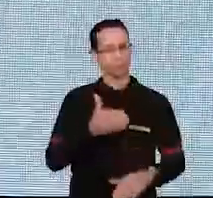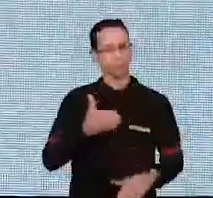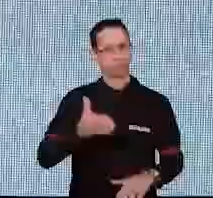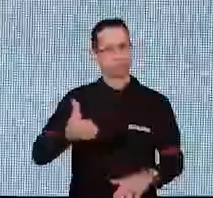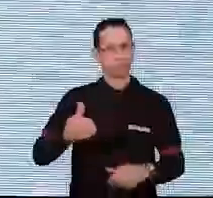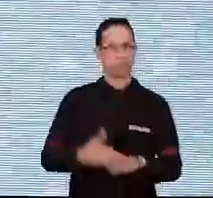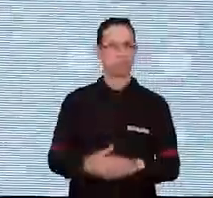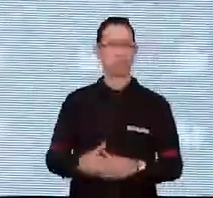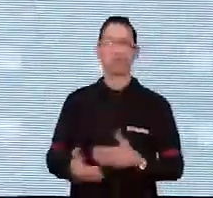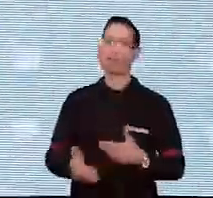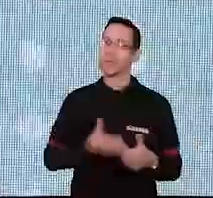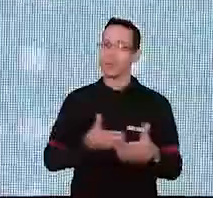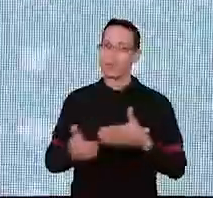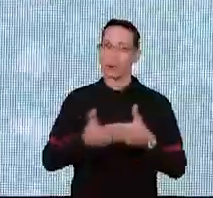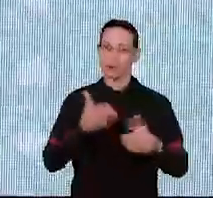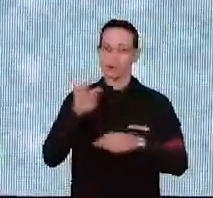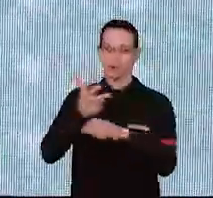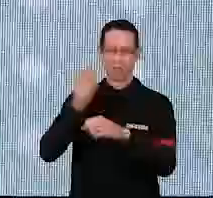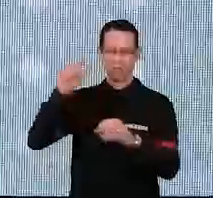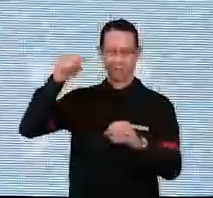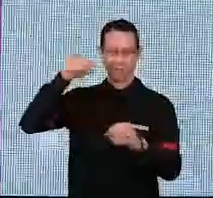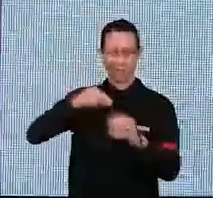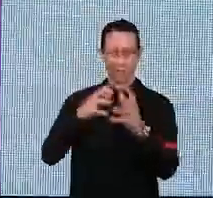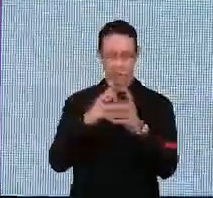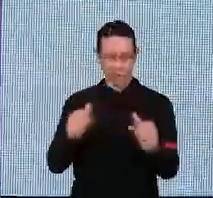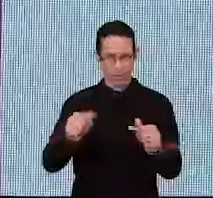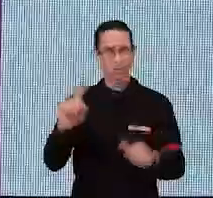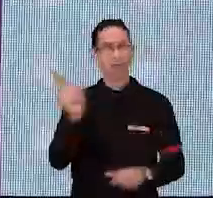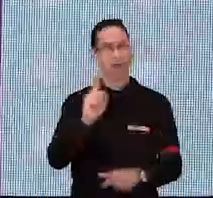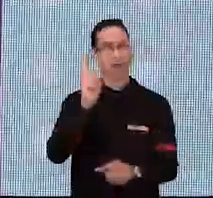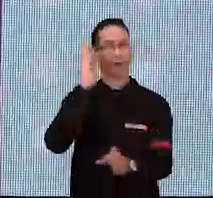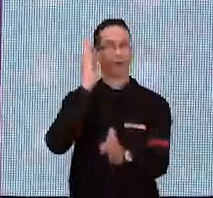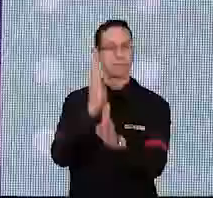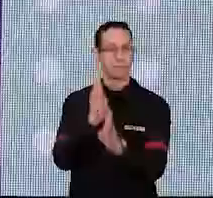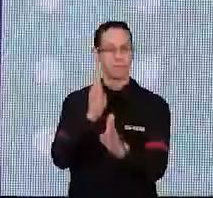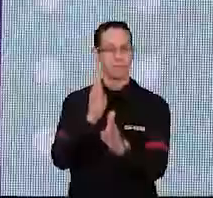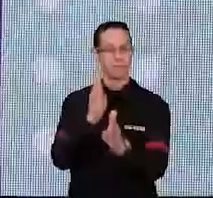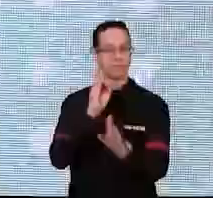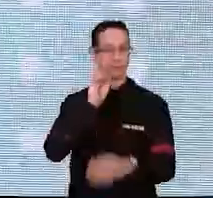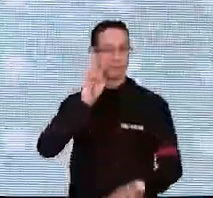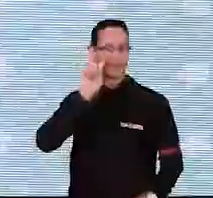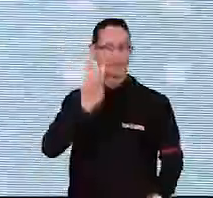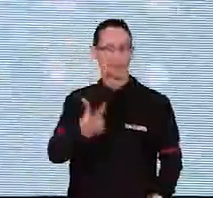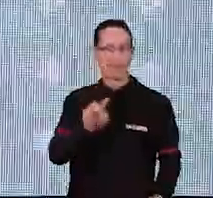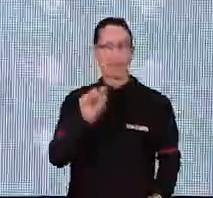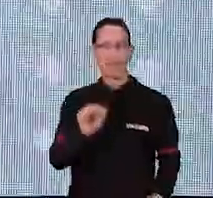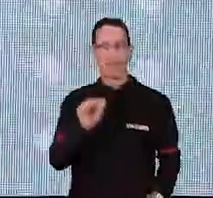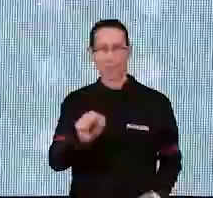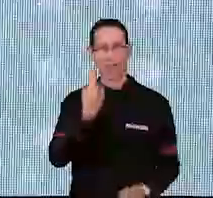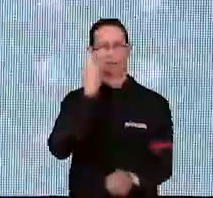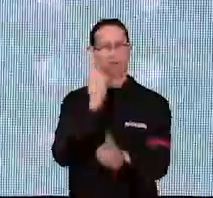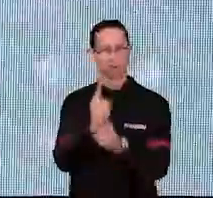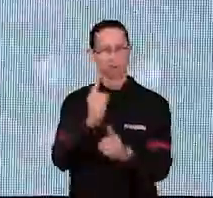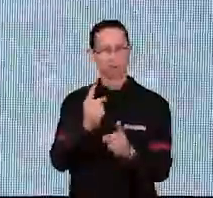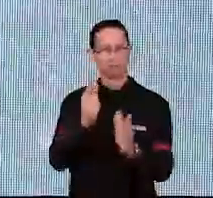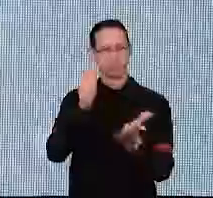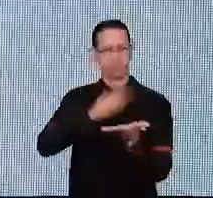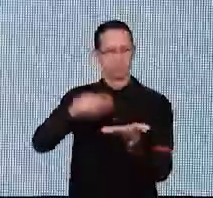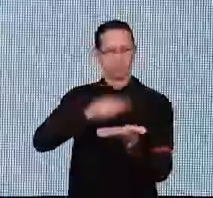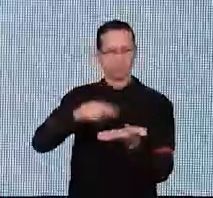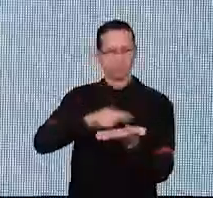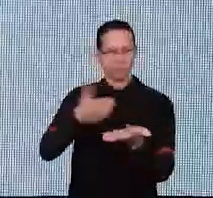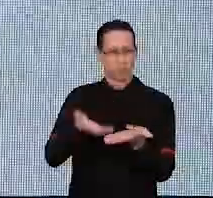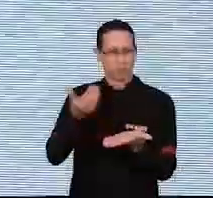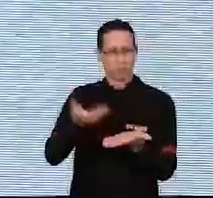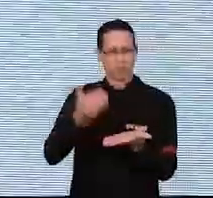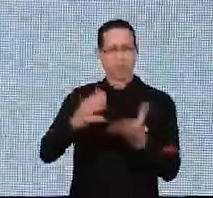a autoendoscopia não vai ser um exame que vai curar, é o início. A gente tem a visualização, a gente tem uma faxina, né, uma